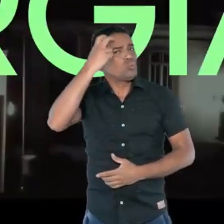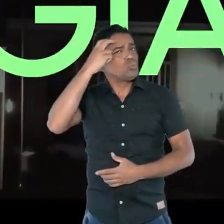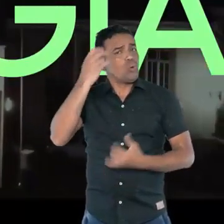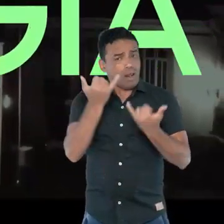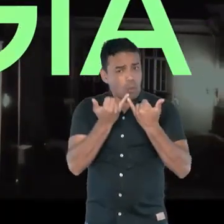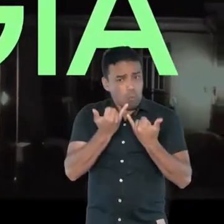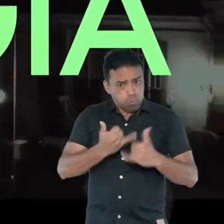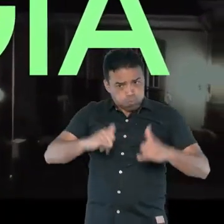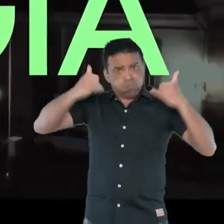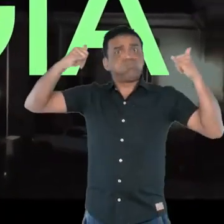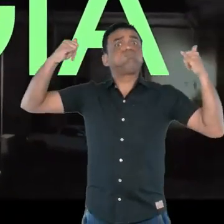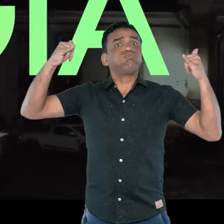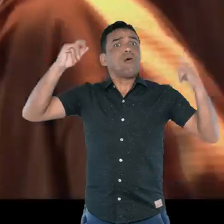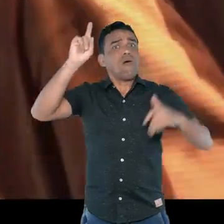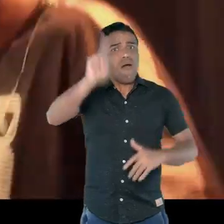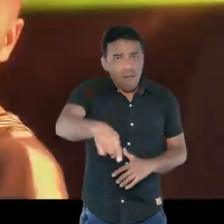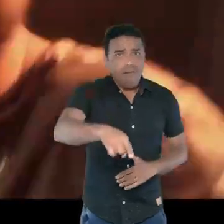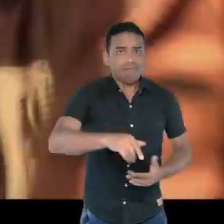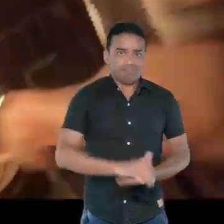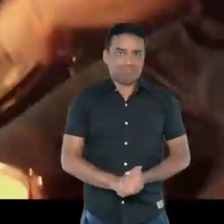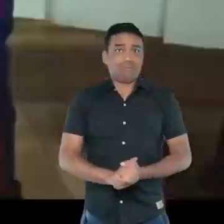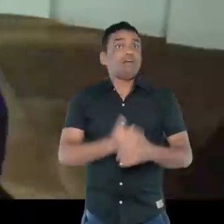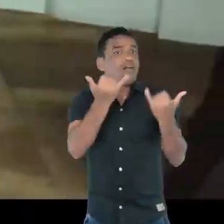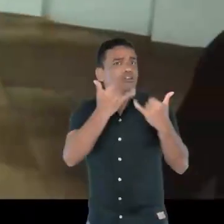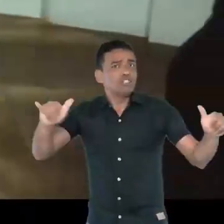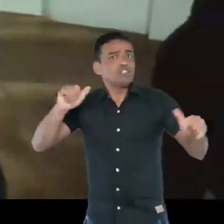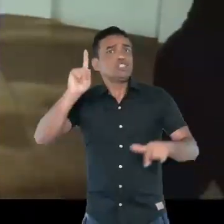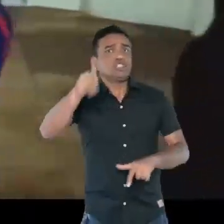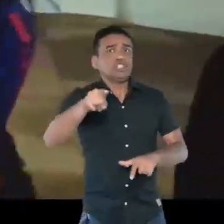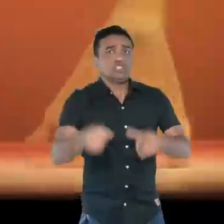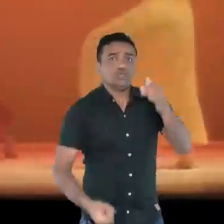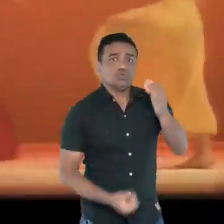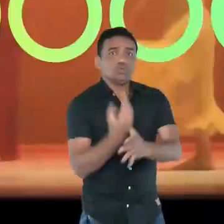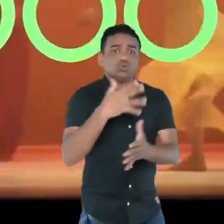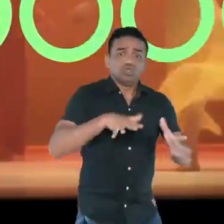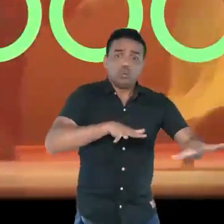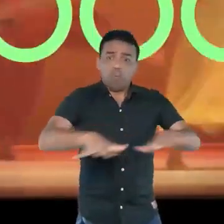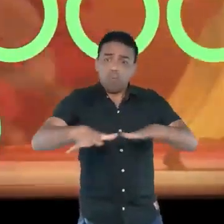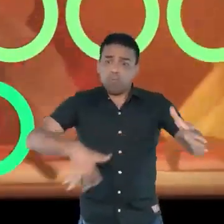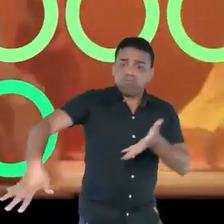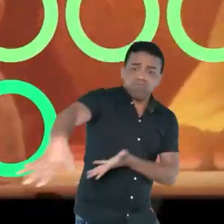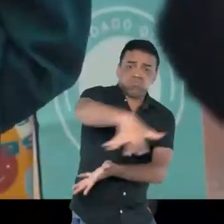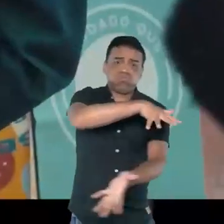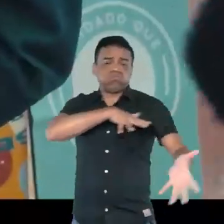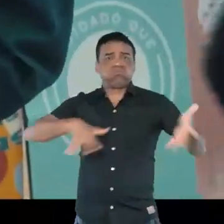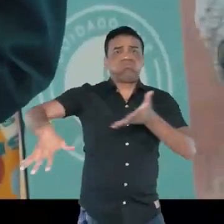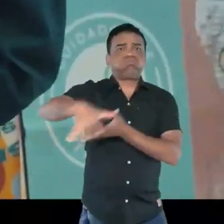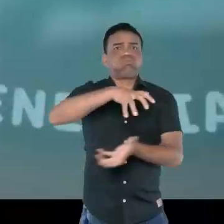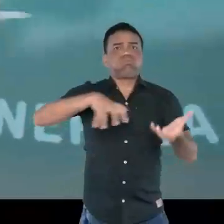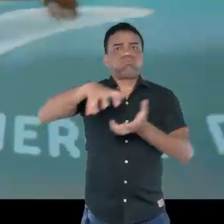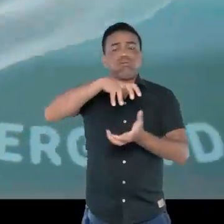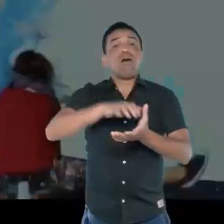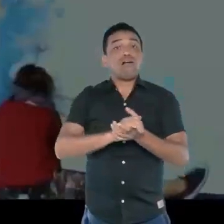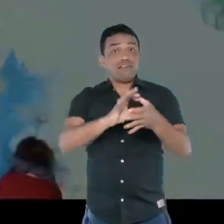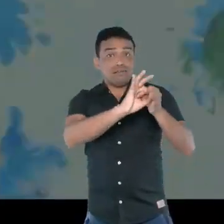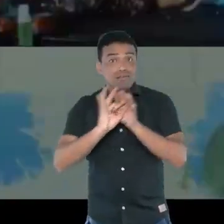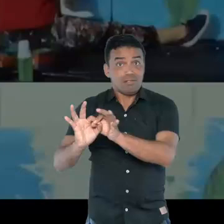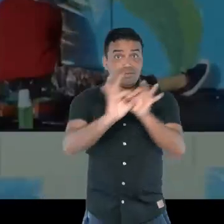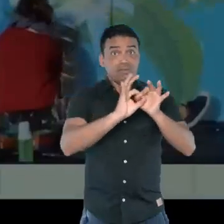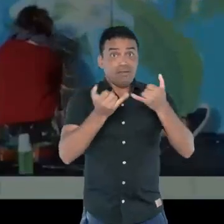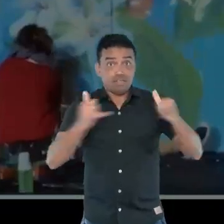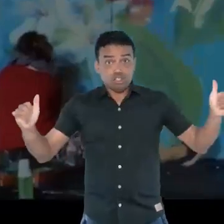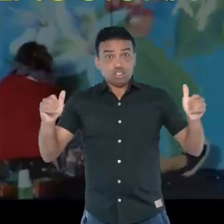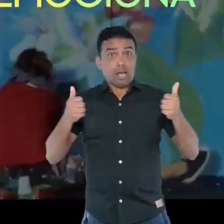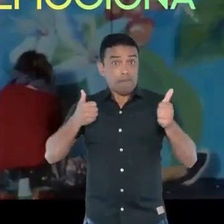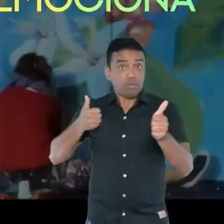diversos eventos culturais como peças de teatro, eventos e apresentações em praças, apresentações musicais,